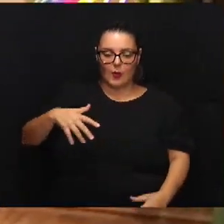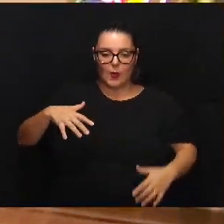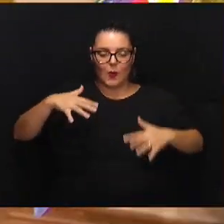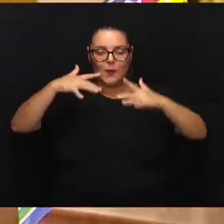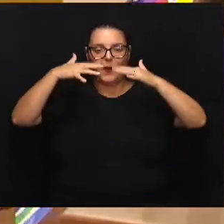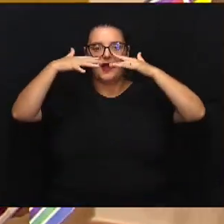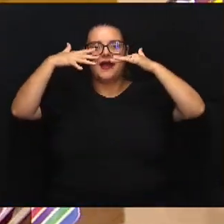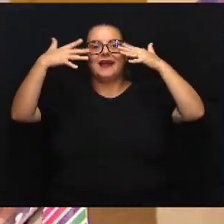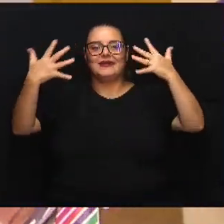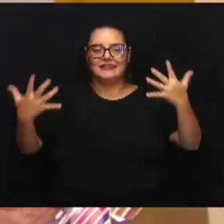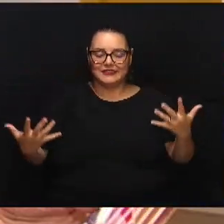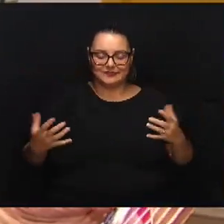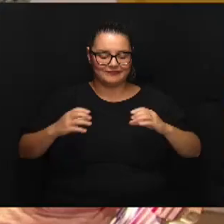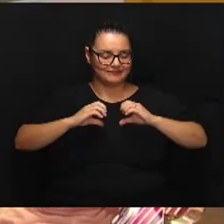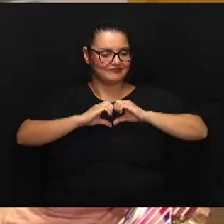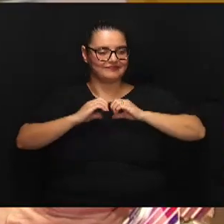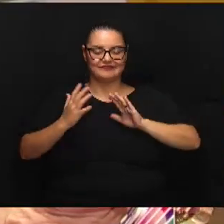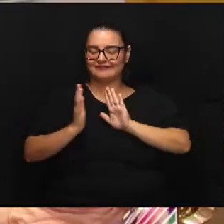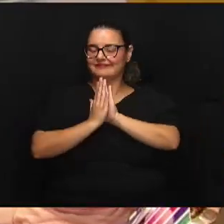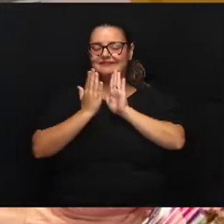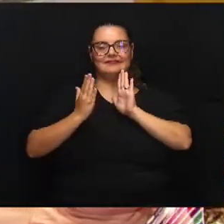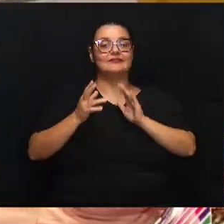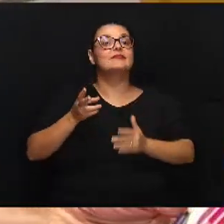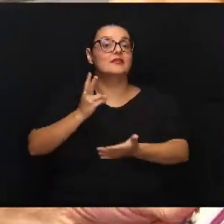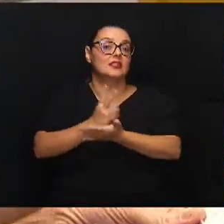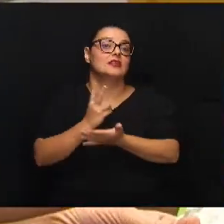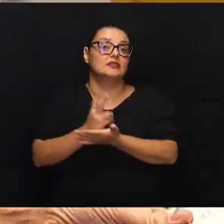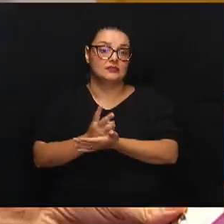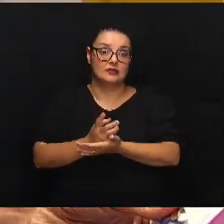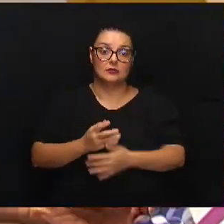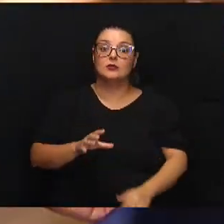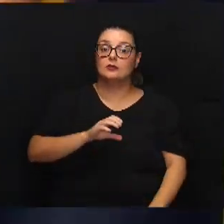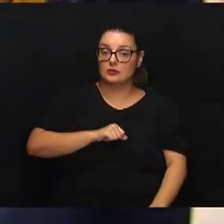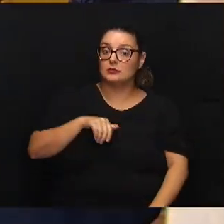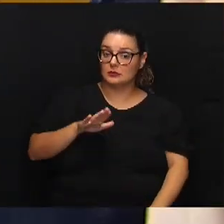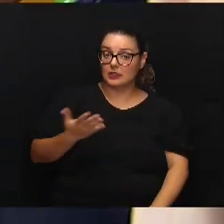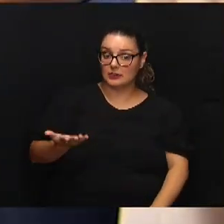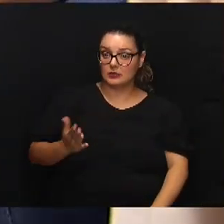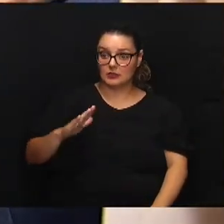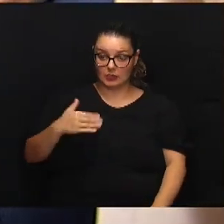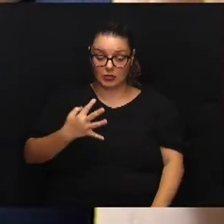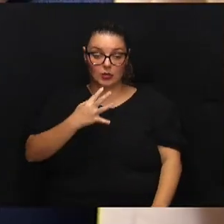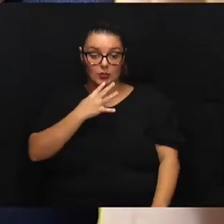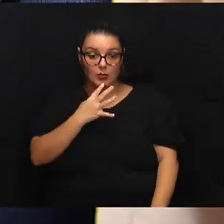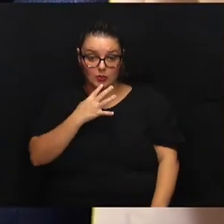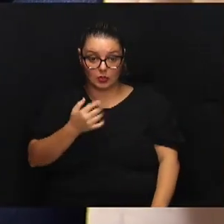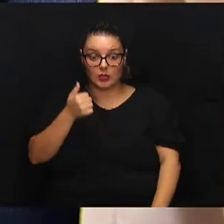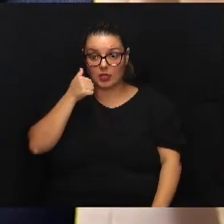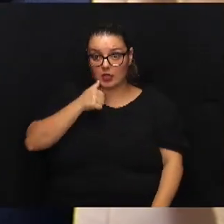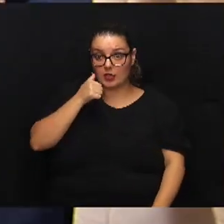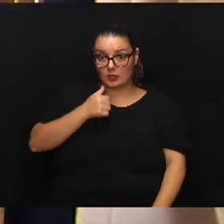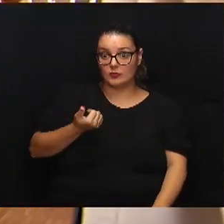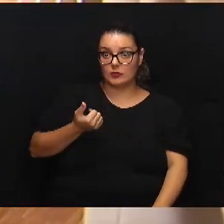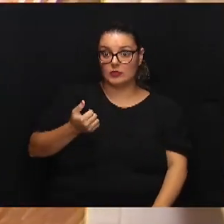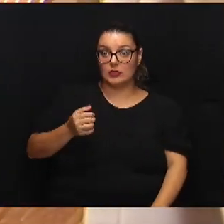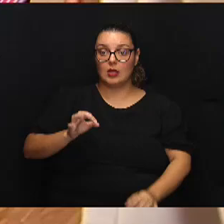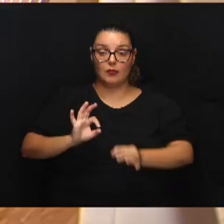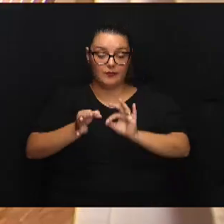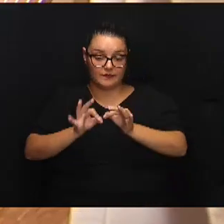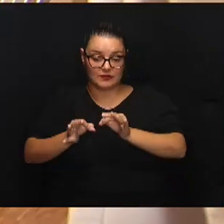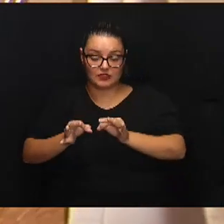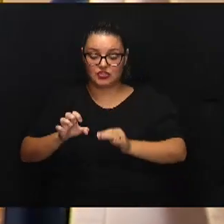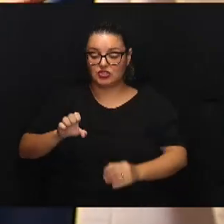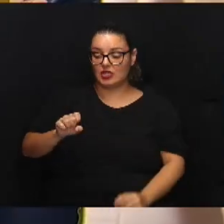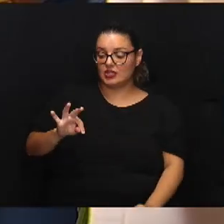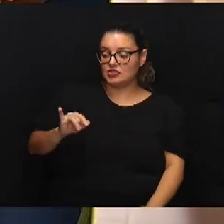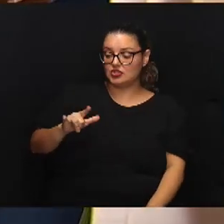no olhar, ela se amando no espelho. Então isso sempre foi o que eu mais gostei. E quando eu conheci as meninas da oficina de estilo, que foi uma das